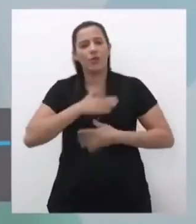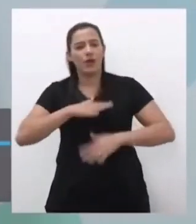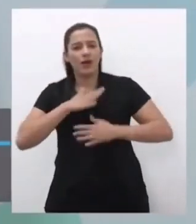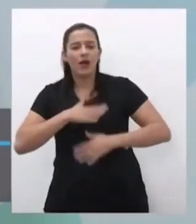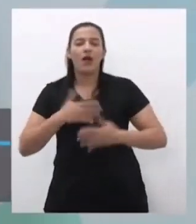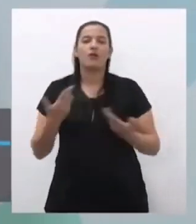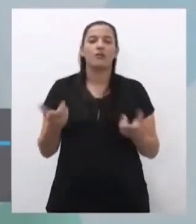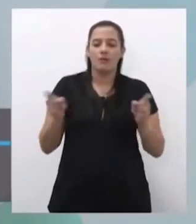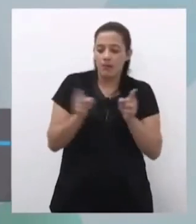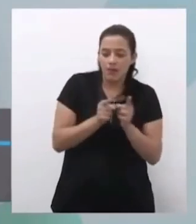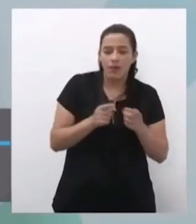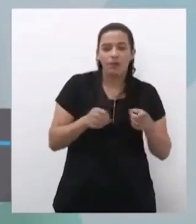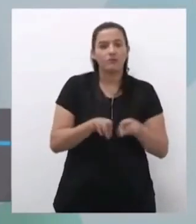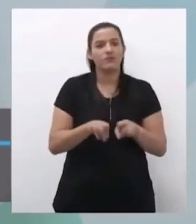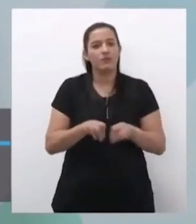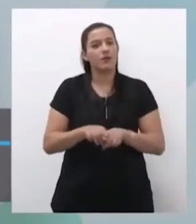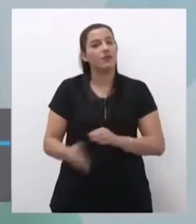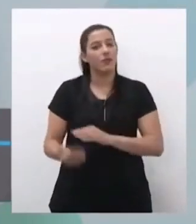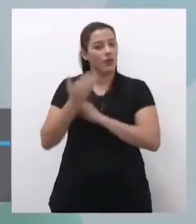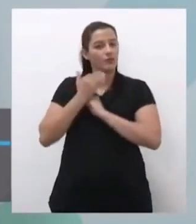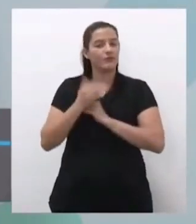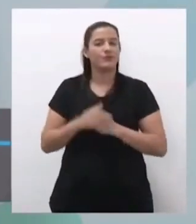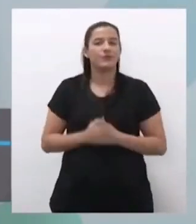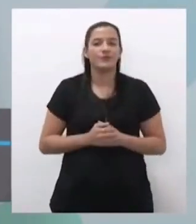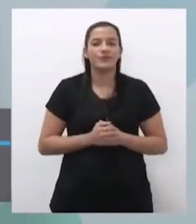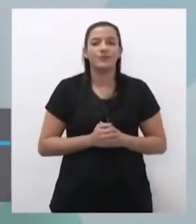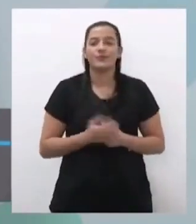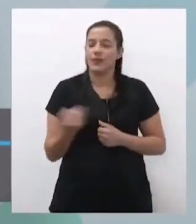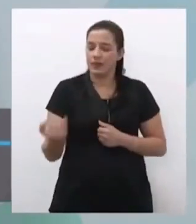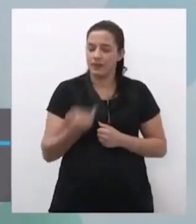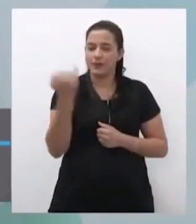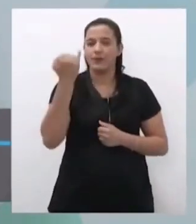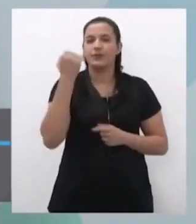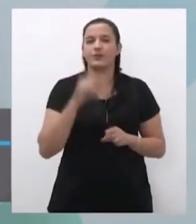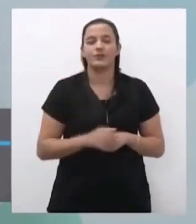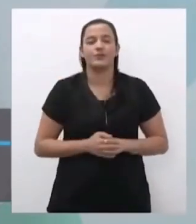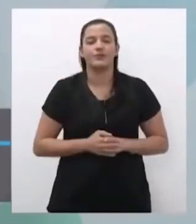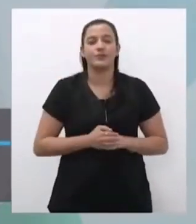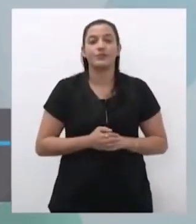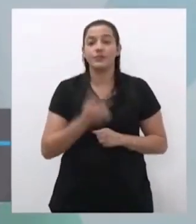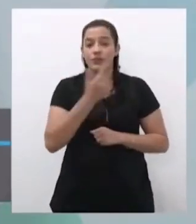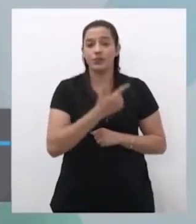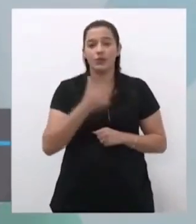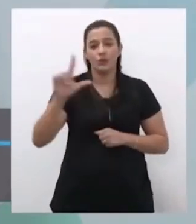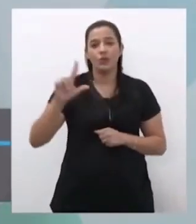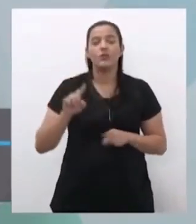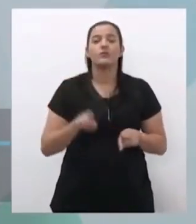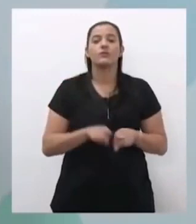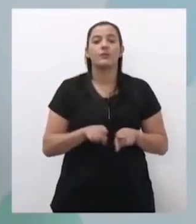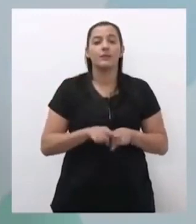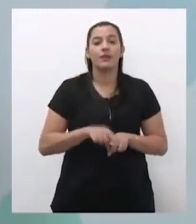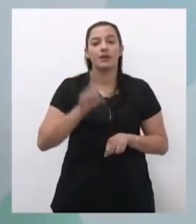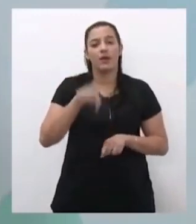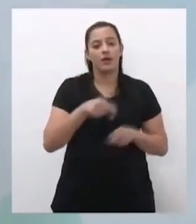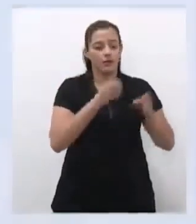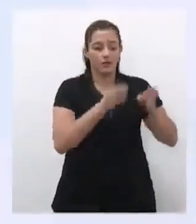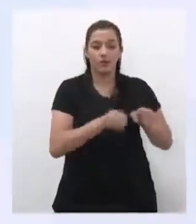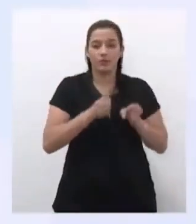menor quantidade. Então, são pontos muito importantes também, ok? Um outro ponto, gente,